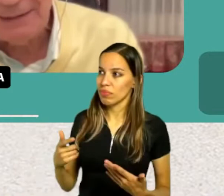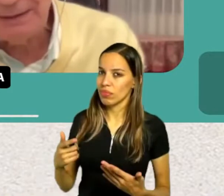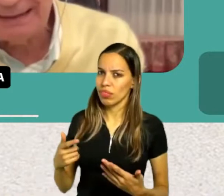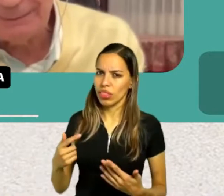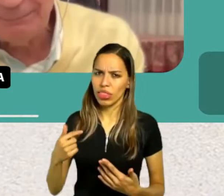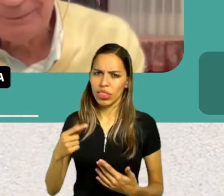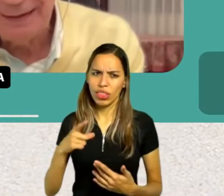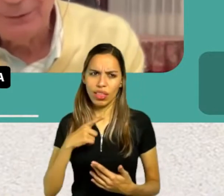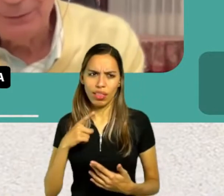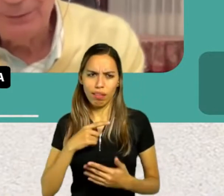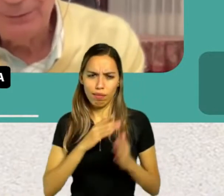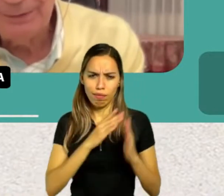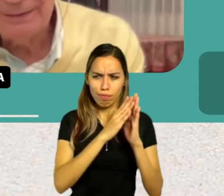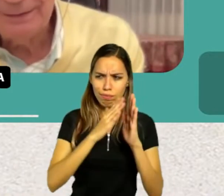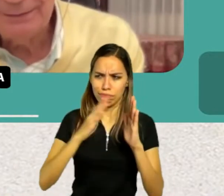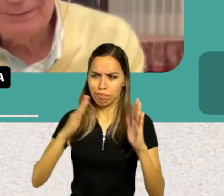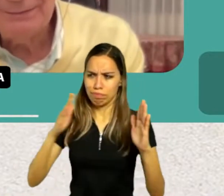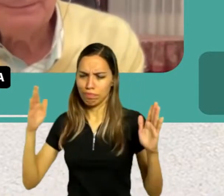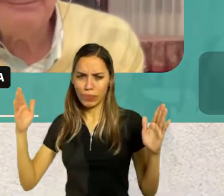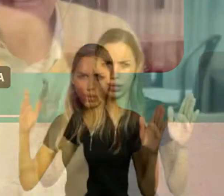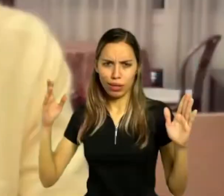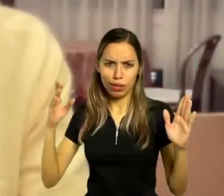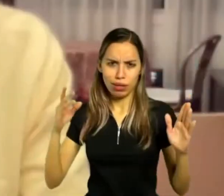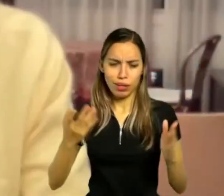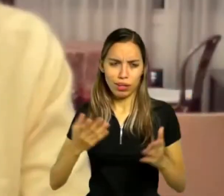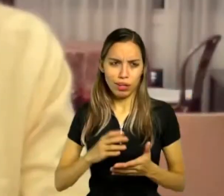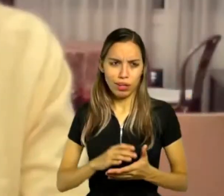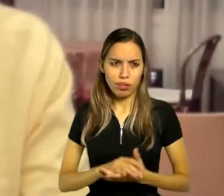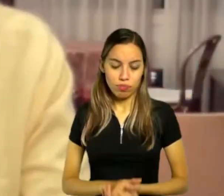Você sabe que eu